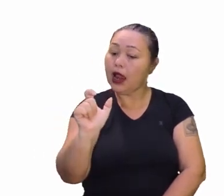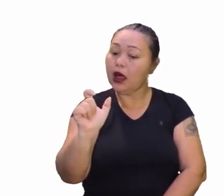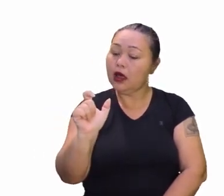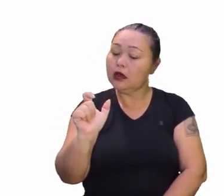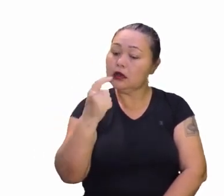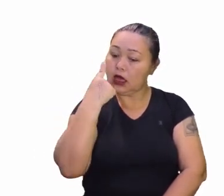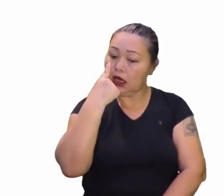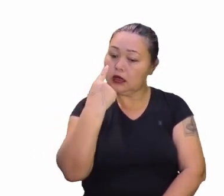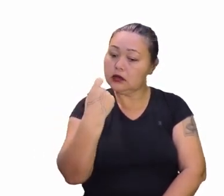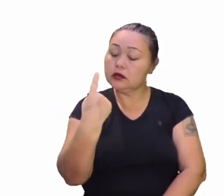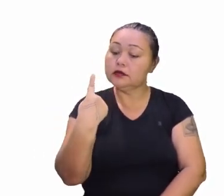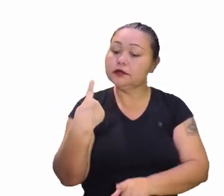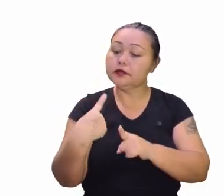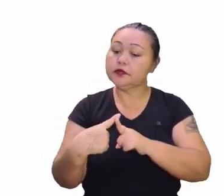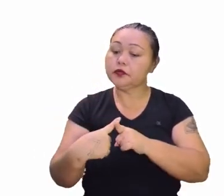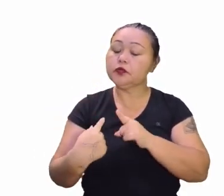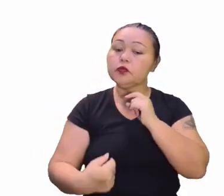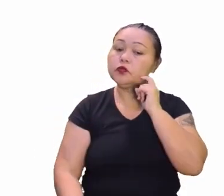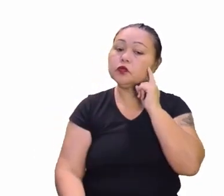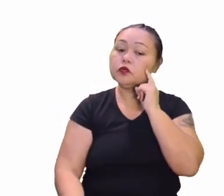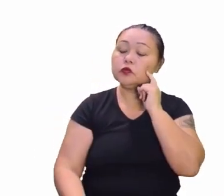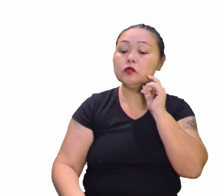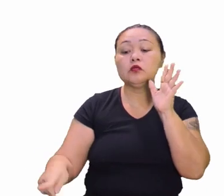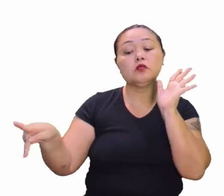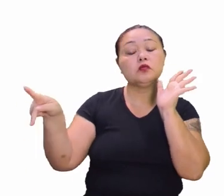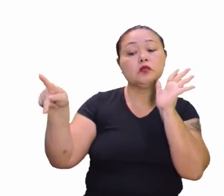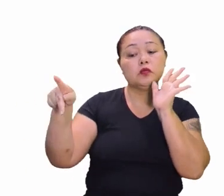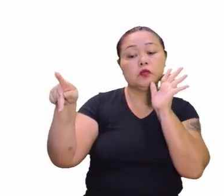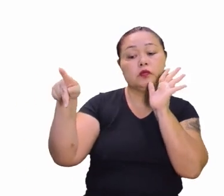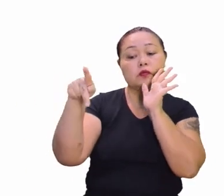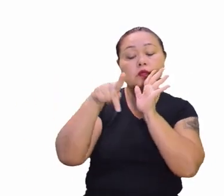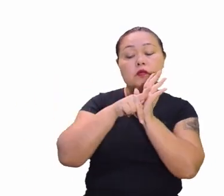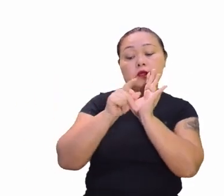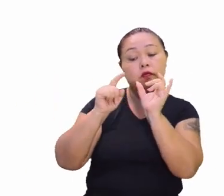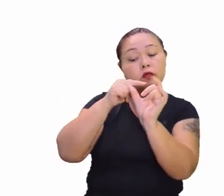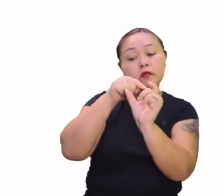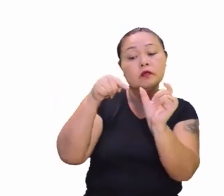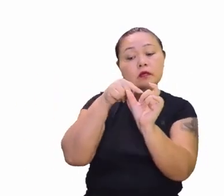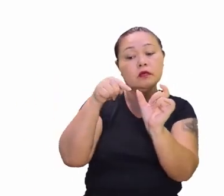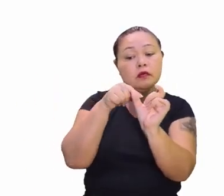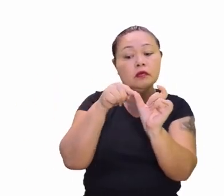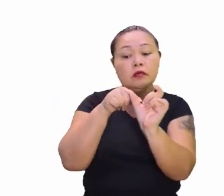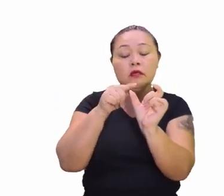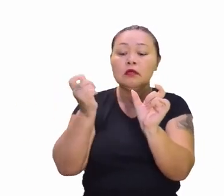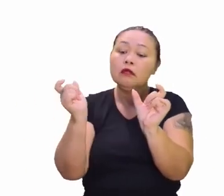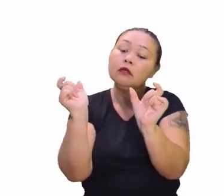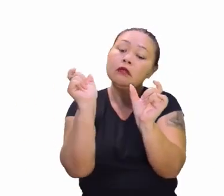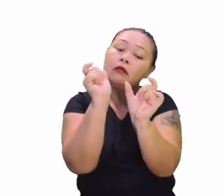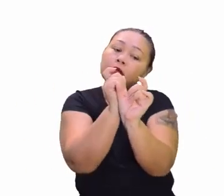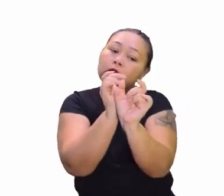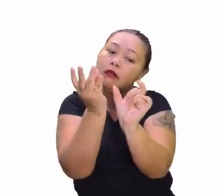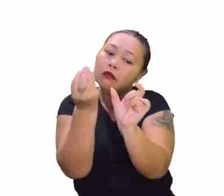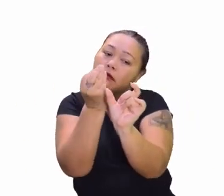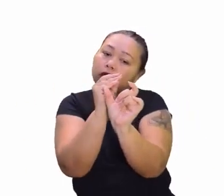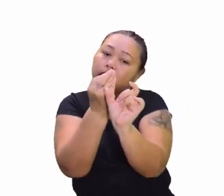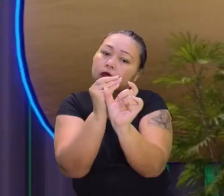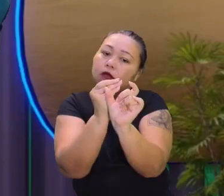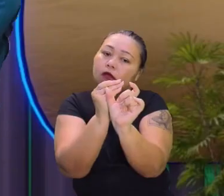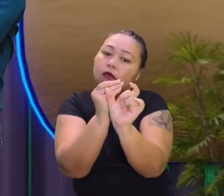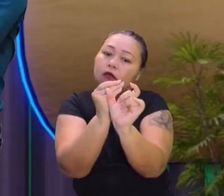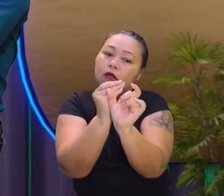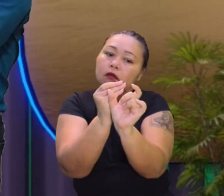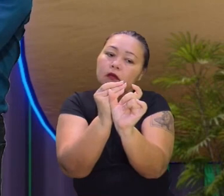falado isso, porque pelo próprio sentido etimológico da formação da palavra, é isso,